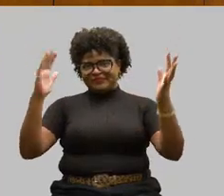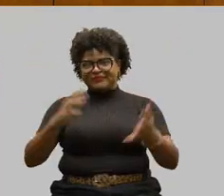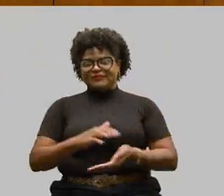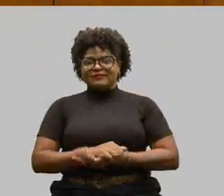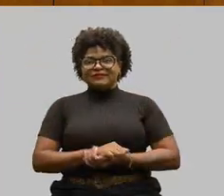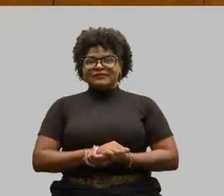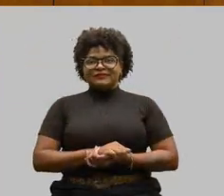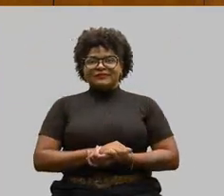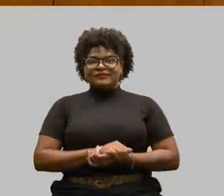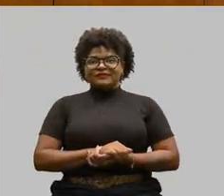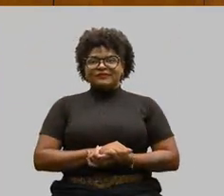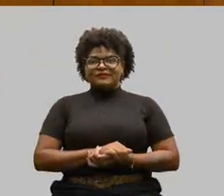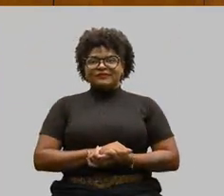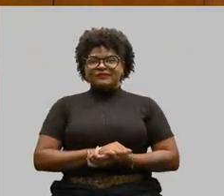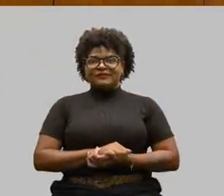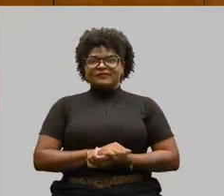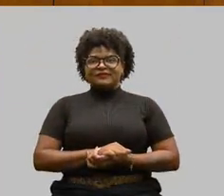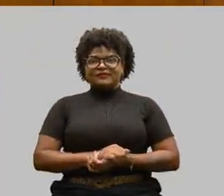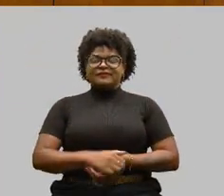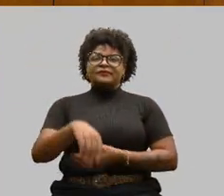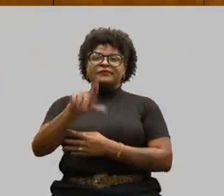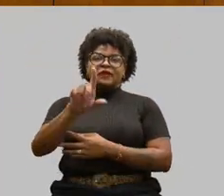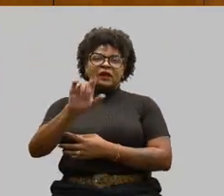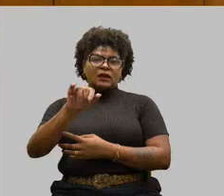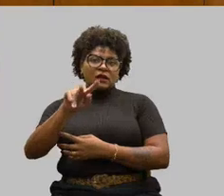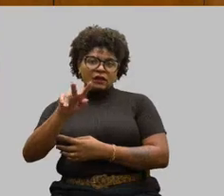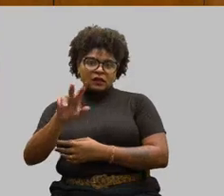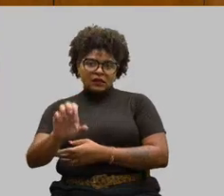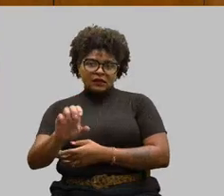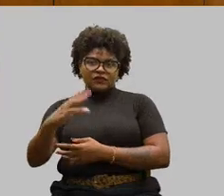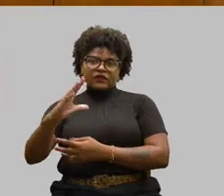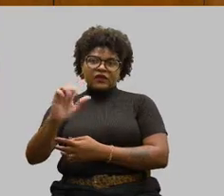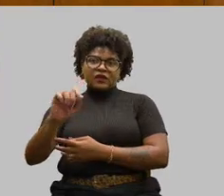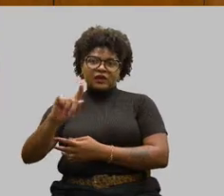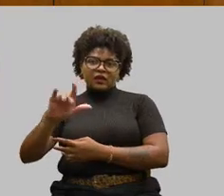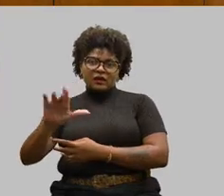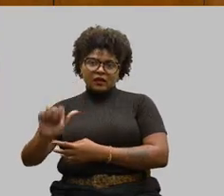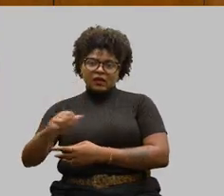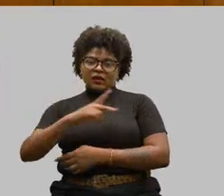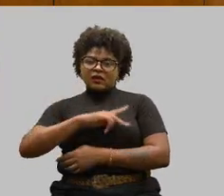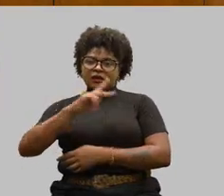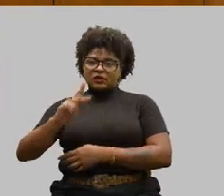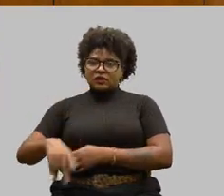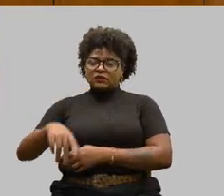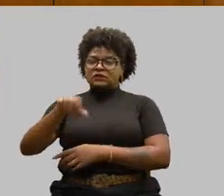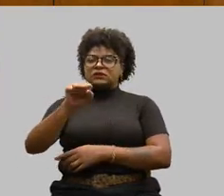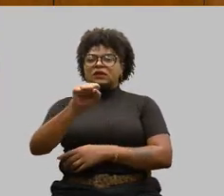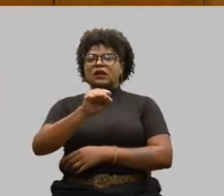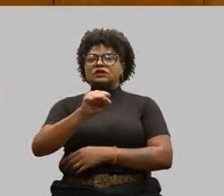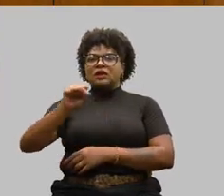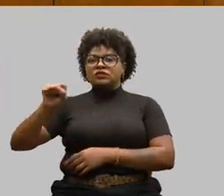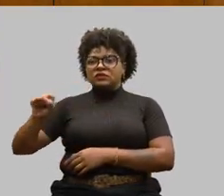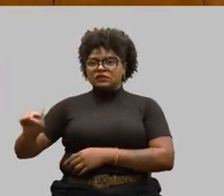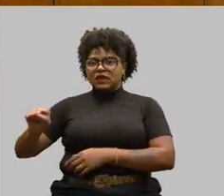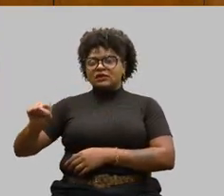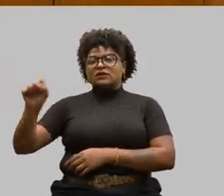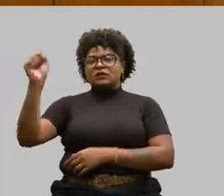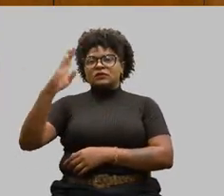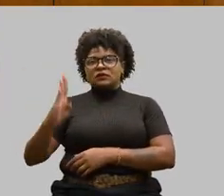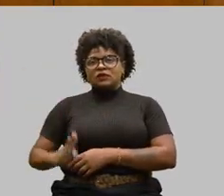e vi Carla Bustamante abate Presidente da Associação Nacional do emprego apoiado